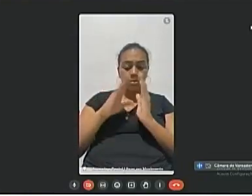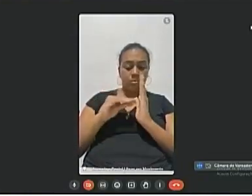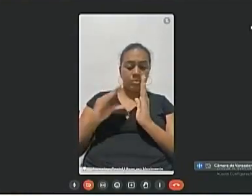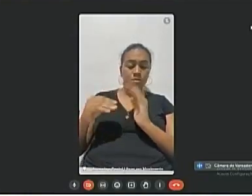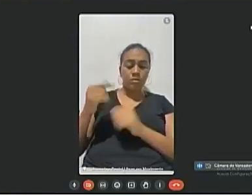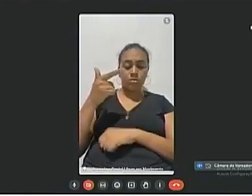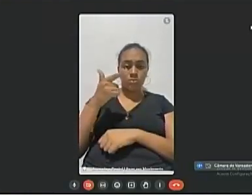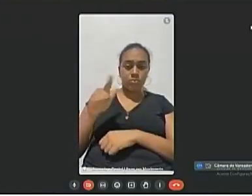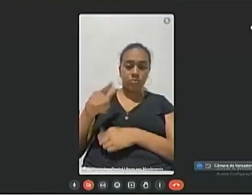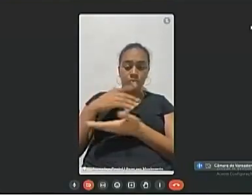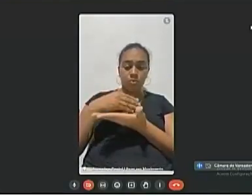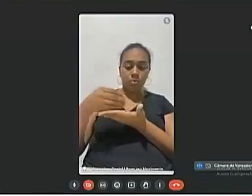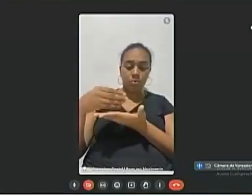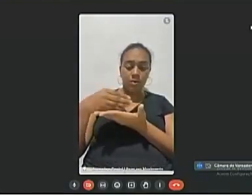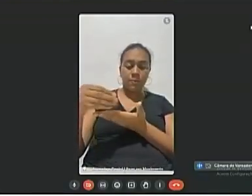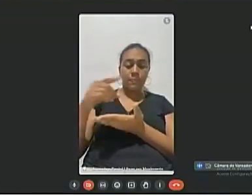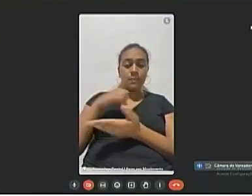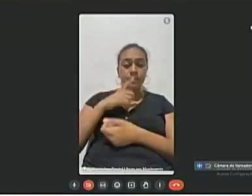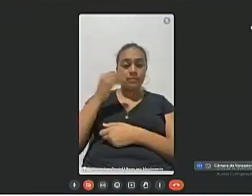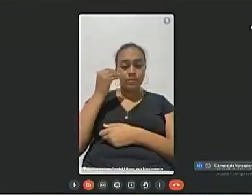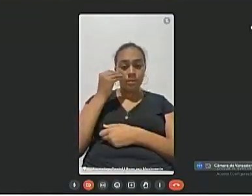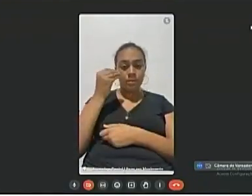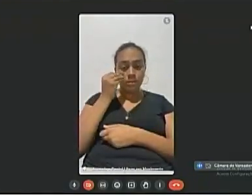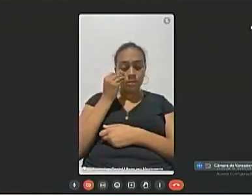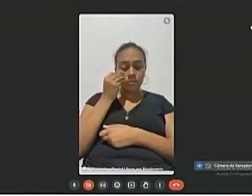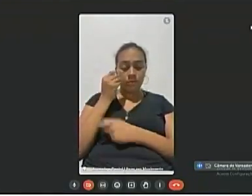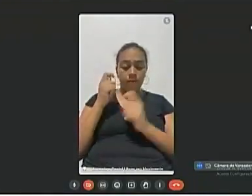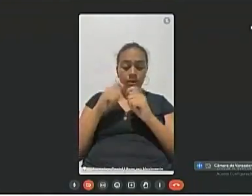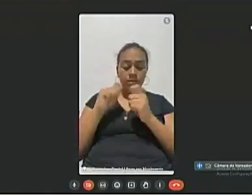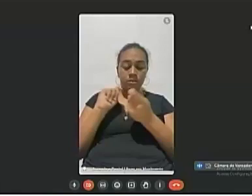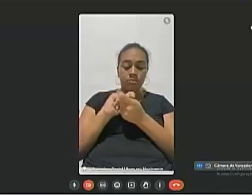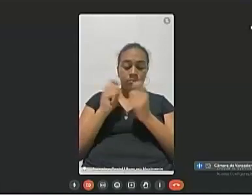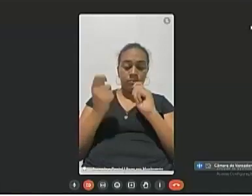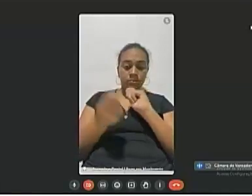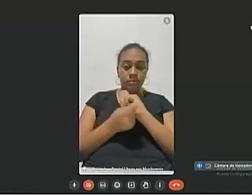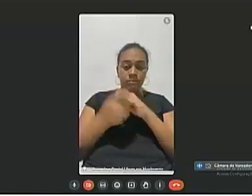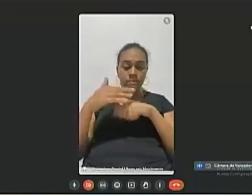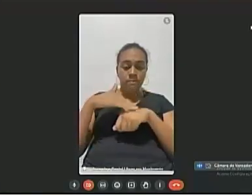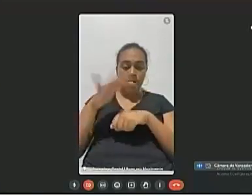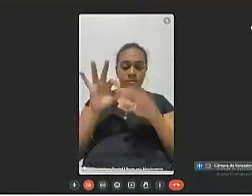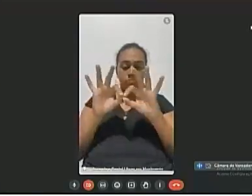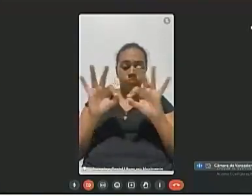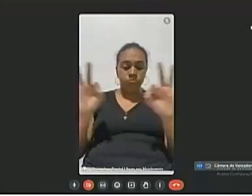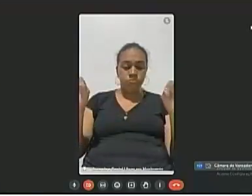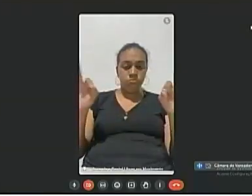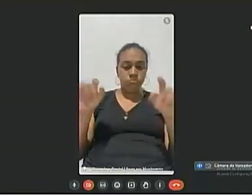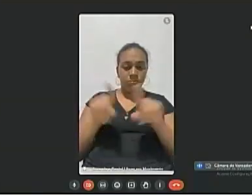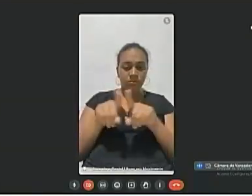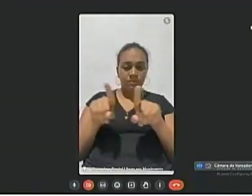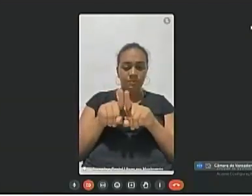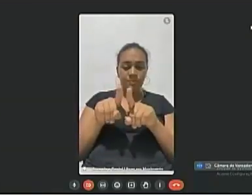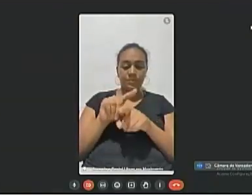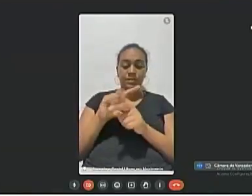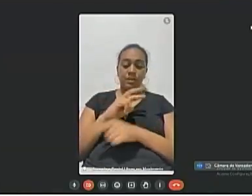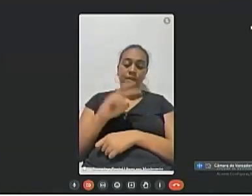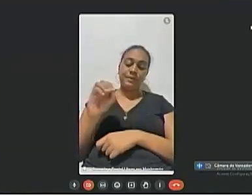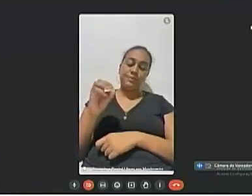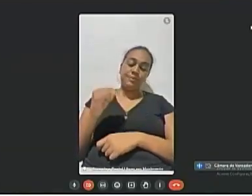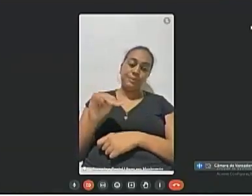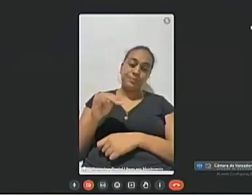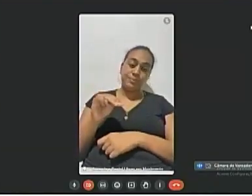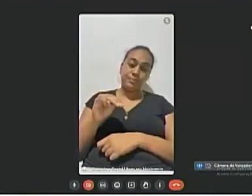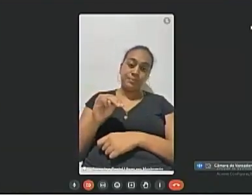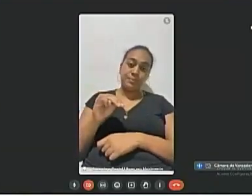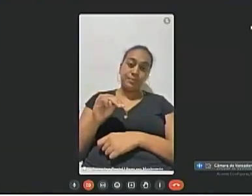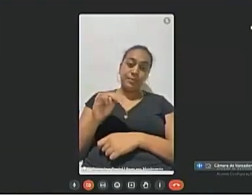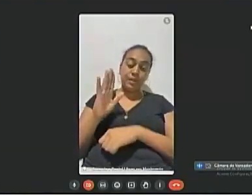nós pegamos aquele estreitamento da curva da ressaca e colocamos ela mais larga, igual uma seção rio abaixo, ali 500 metros. E o